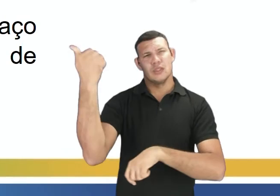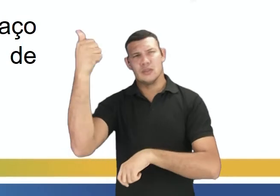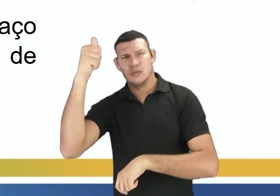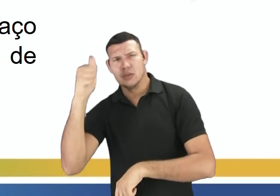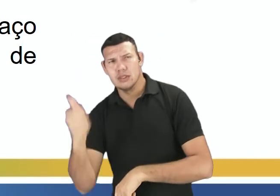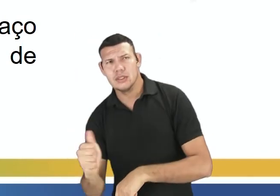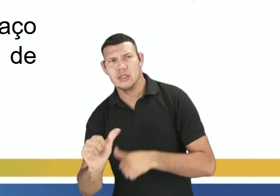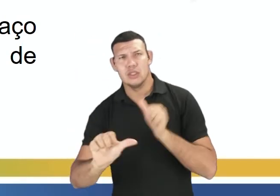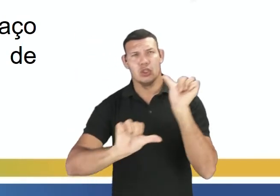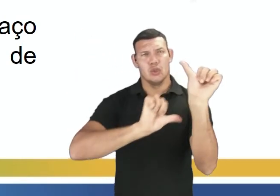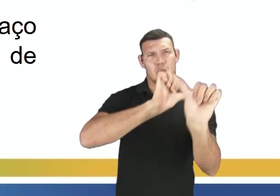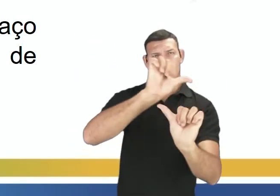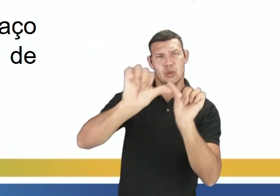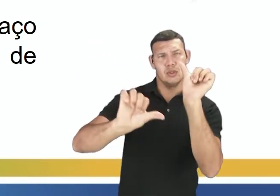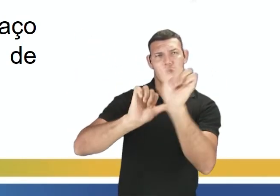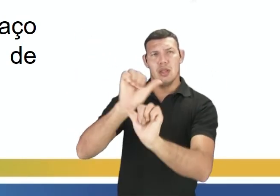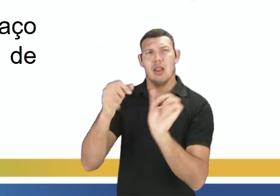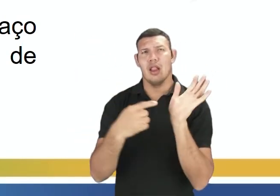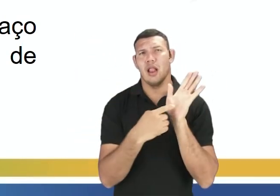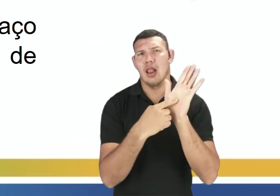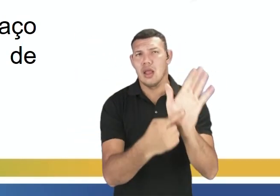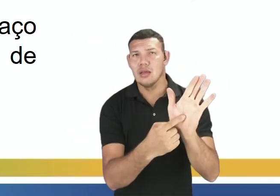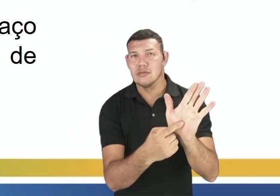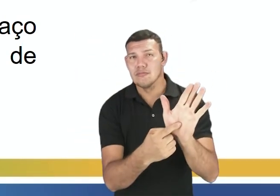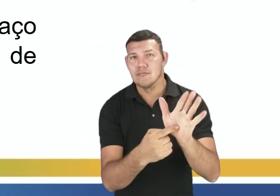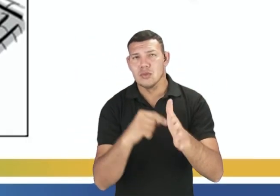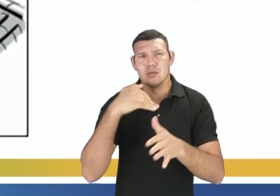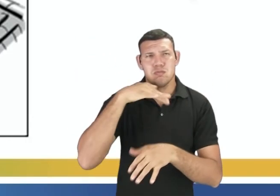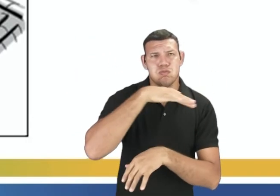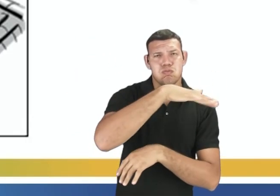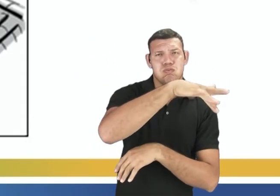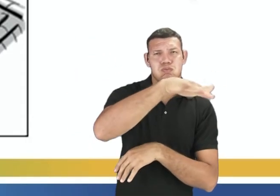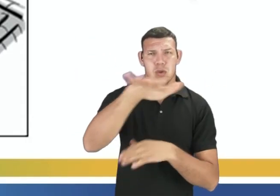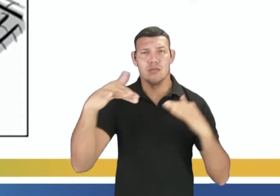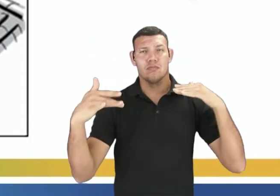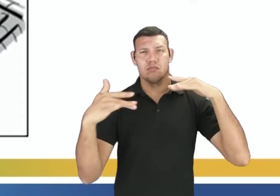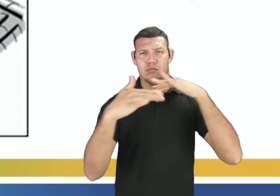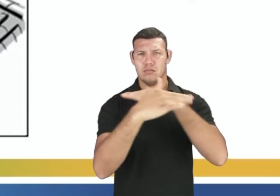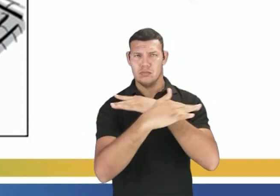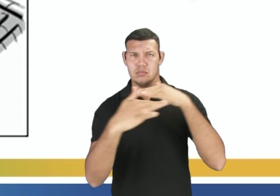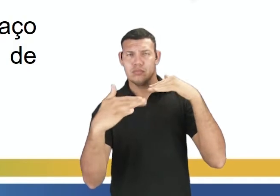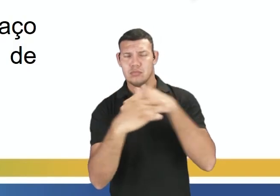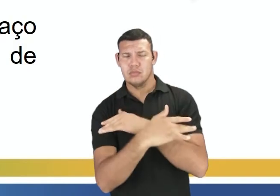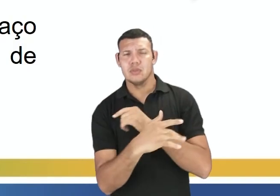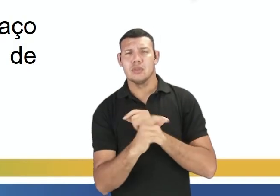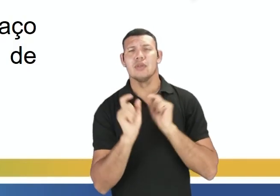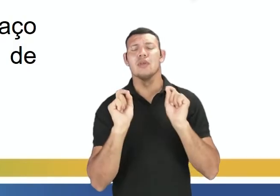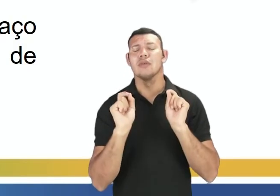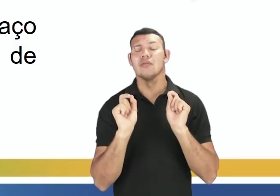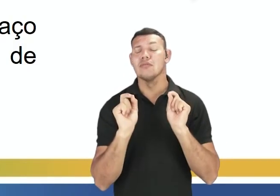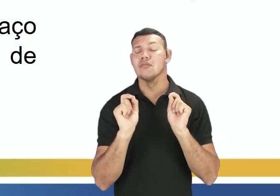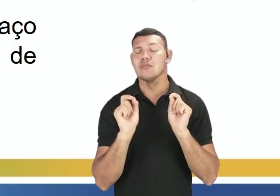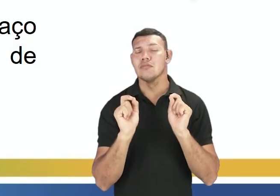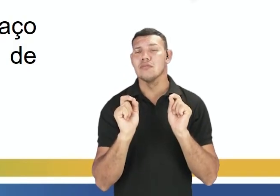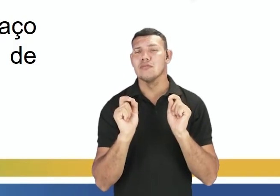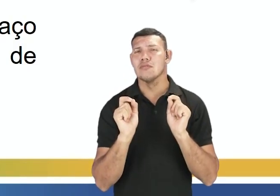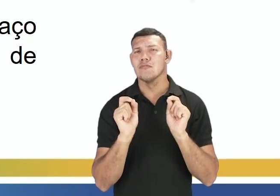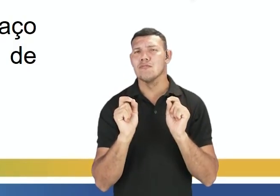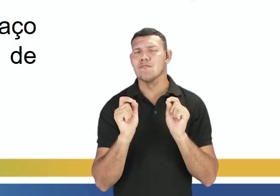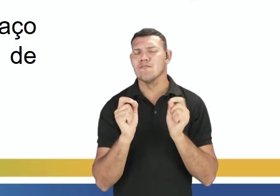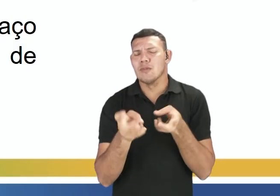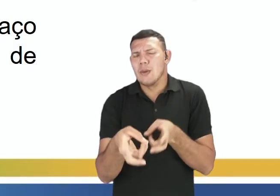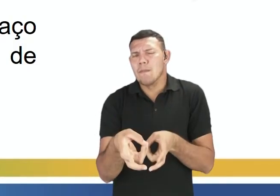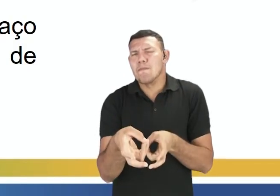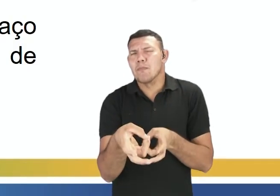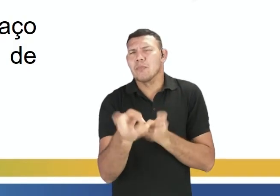urbana apresentada na imagem, o que se conclui nessa imagem aqui? Essa imagem. O que nós vamos concluir nessa imagem quando nós